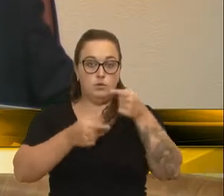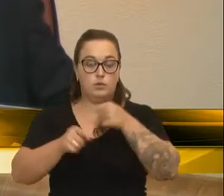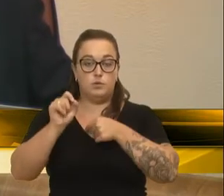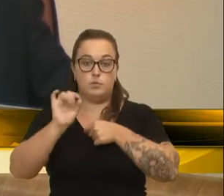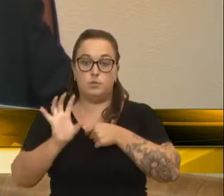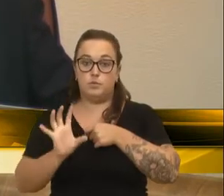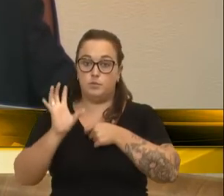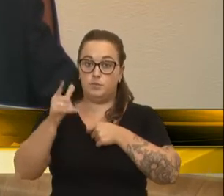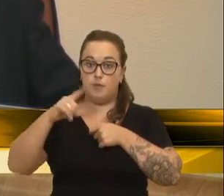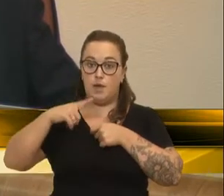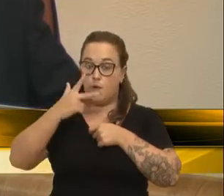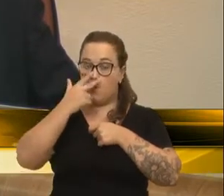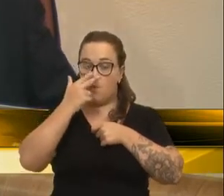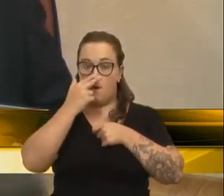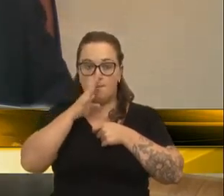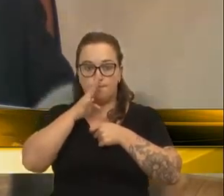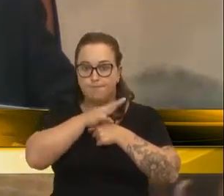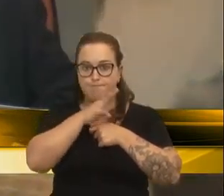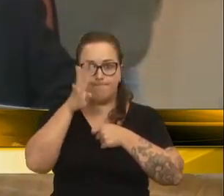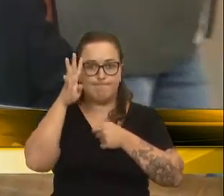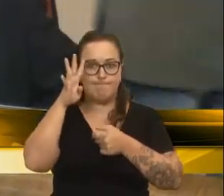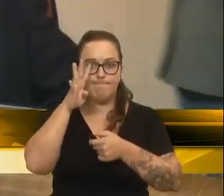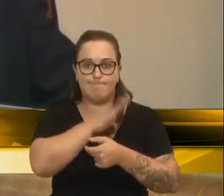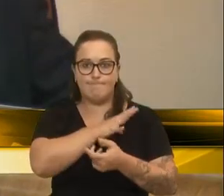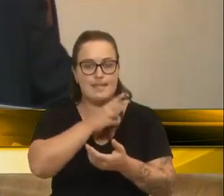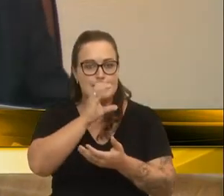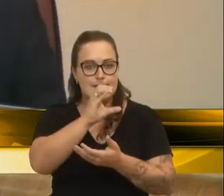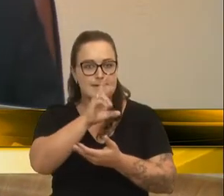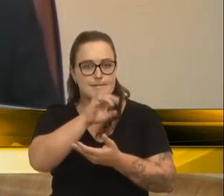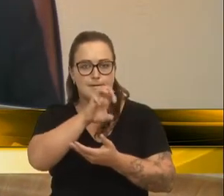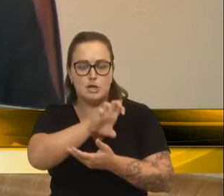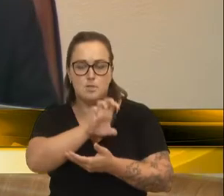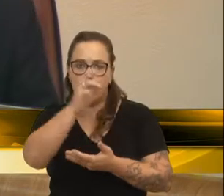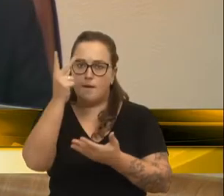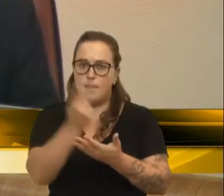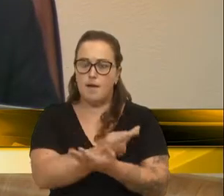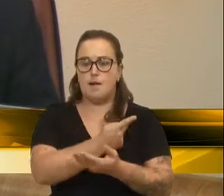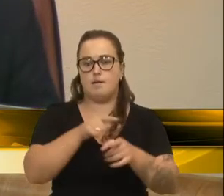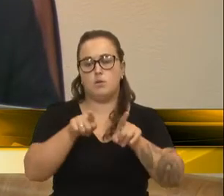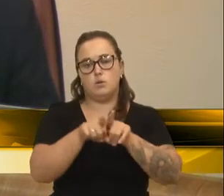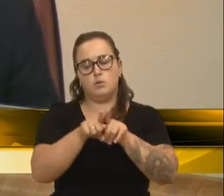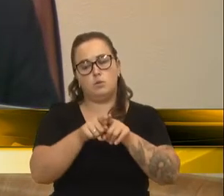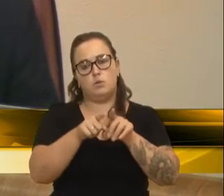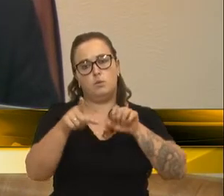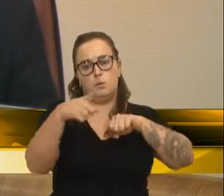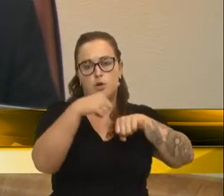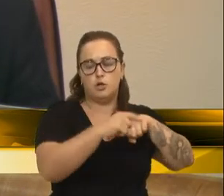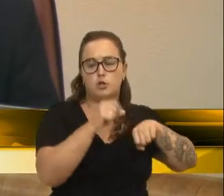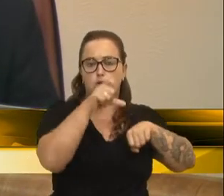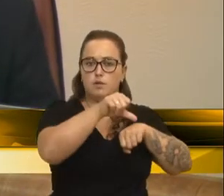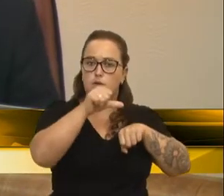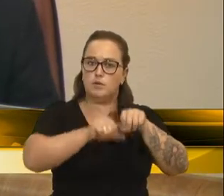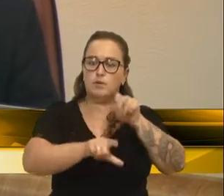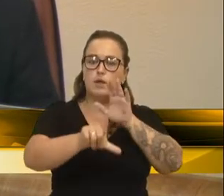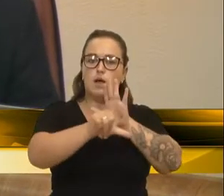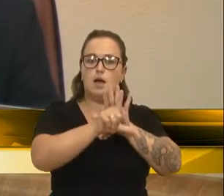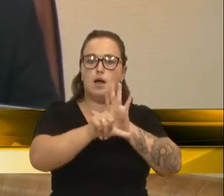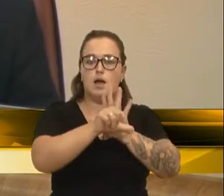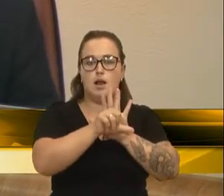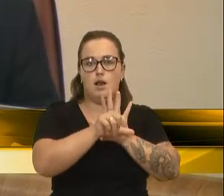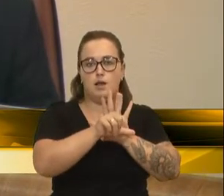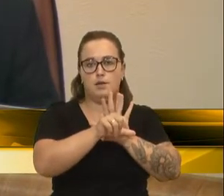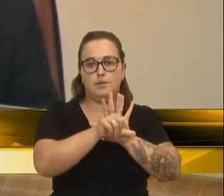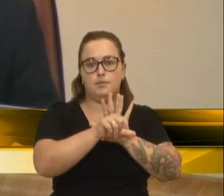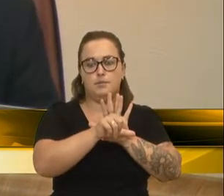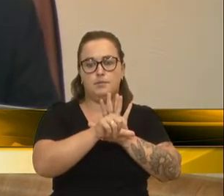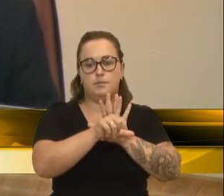incorriam em crime de responsabilidade, como estabelecem o caput e o inciso 3º do artigo 99 da Lei Orgânica Verbis, 2